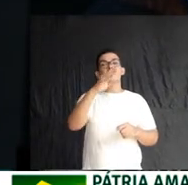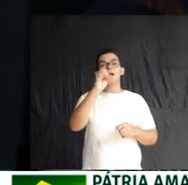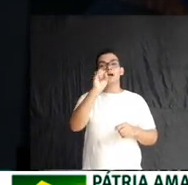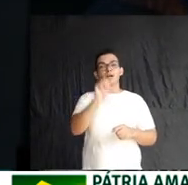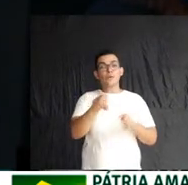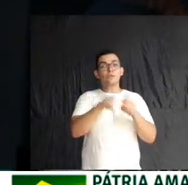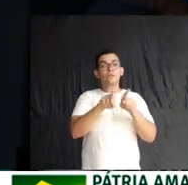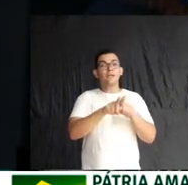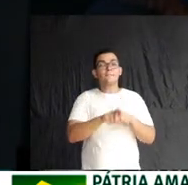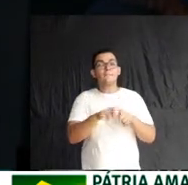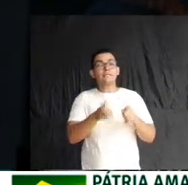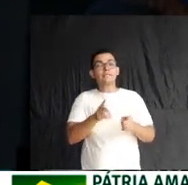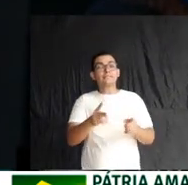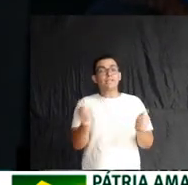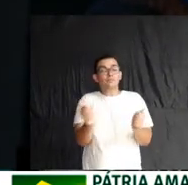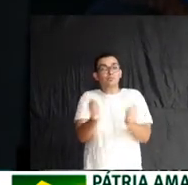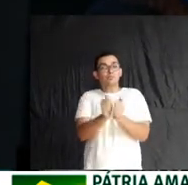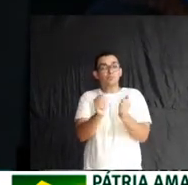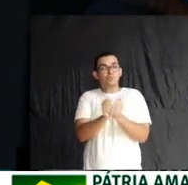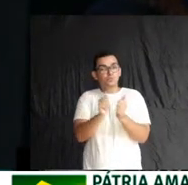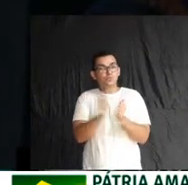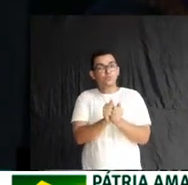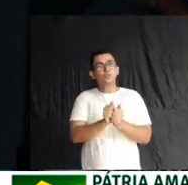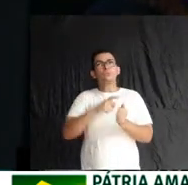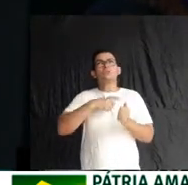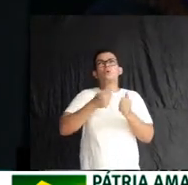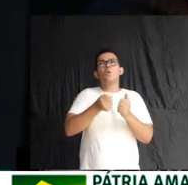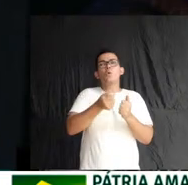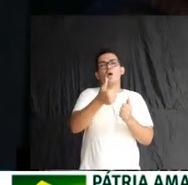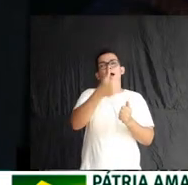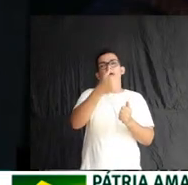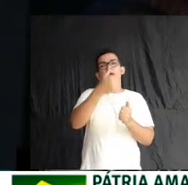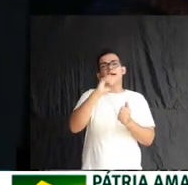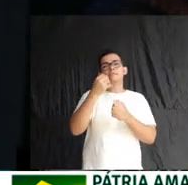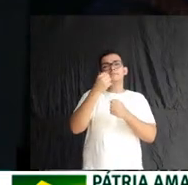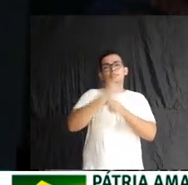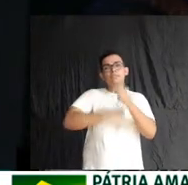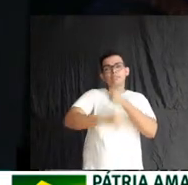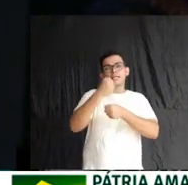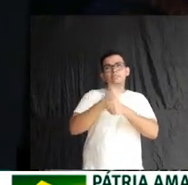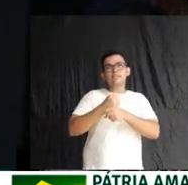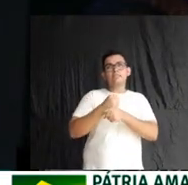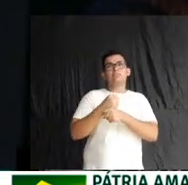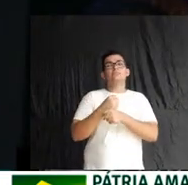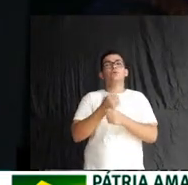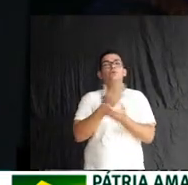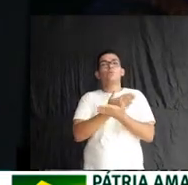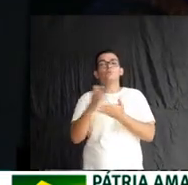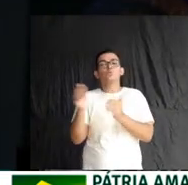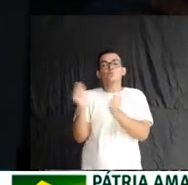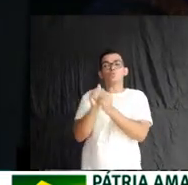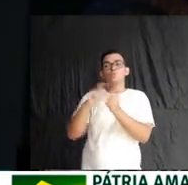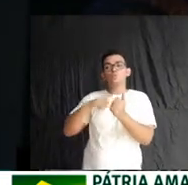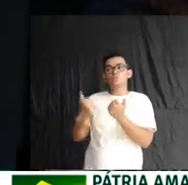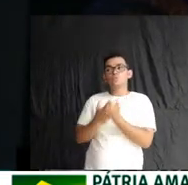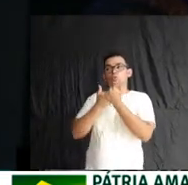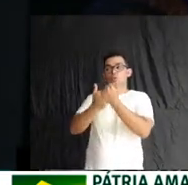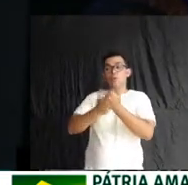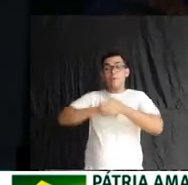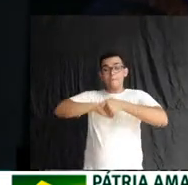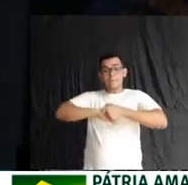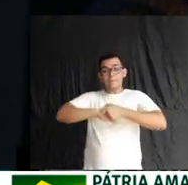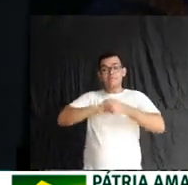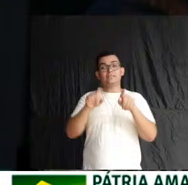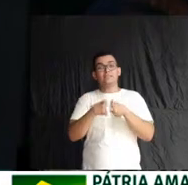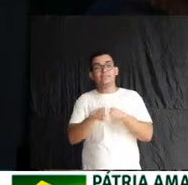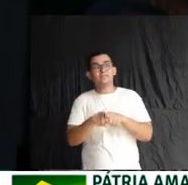da gente desde sempre. Desde sempre. Há mais de 10 anos que o Joab é endorse. Ele manda todos os instrumentos do Joab, inclusive